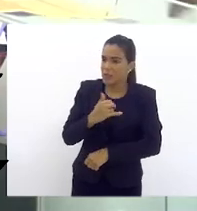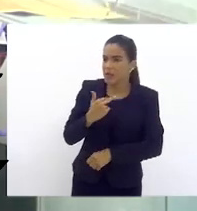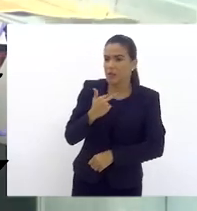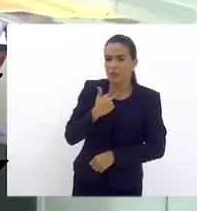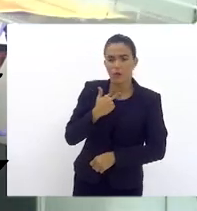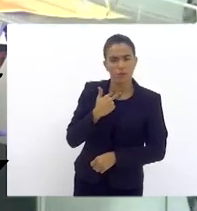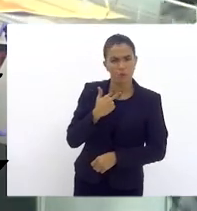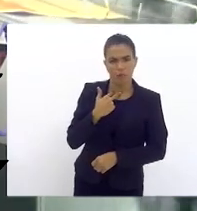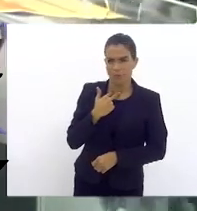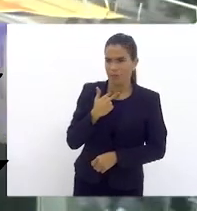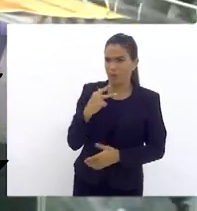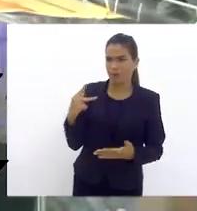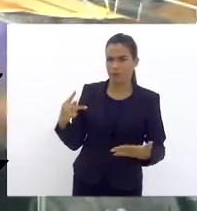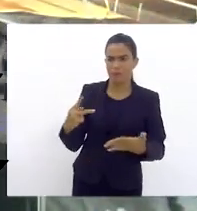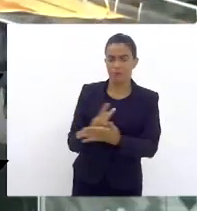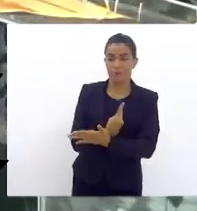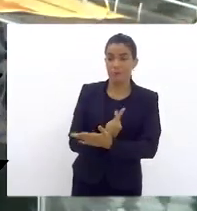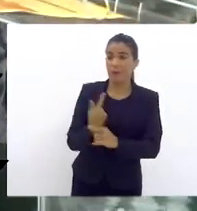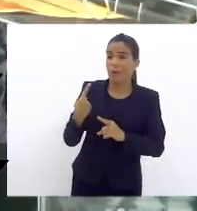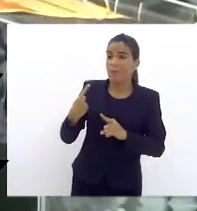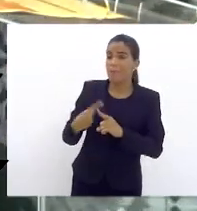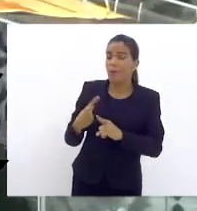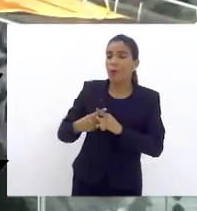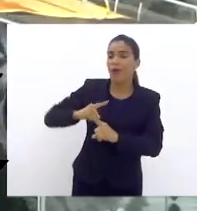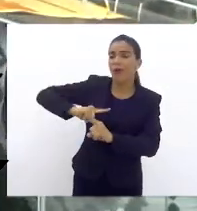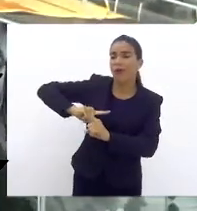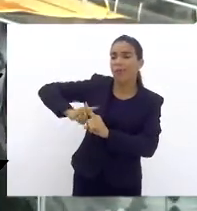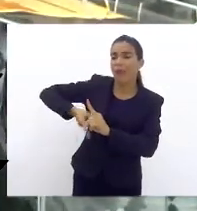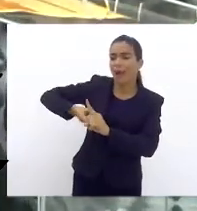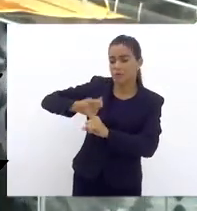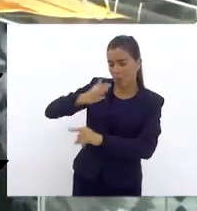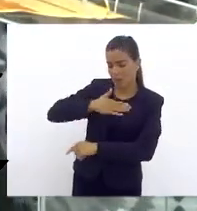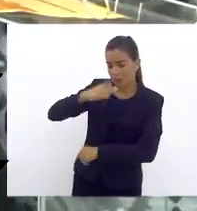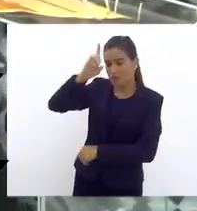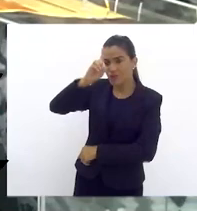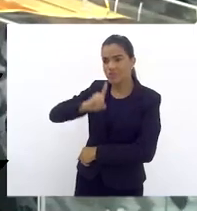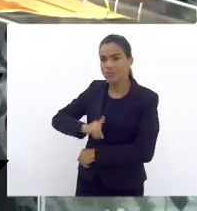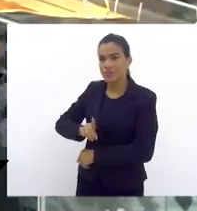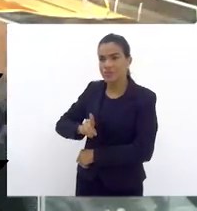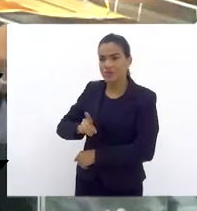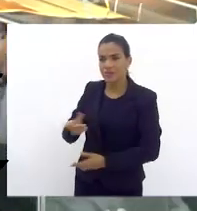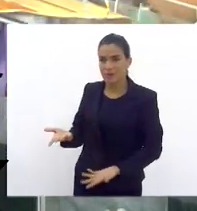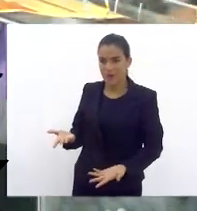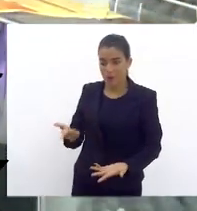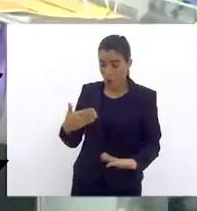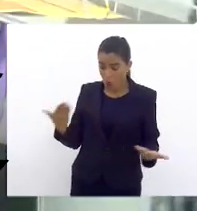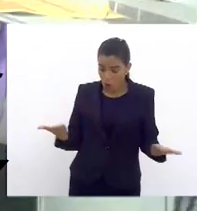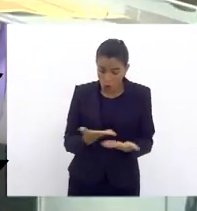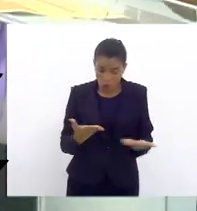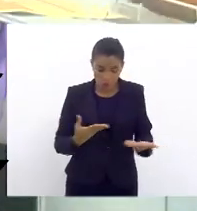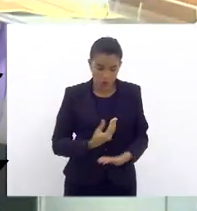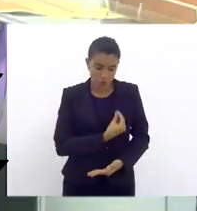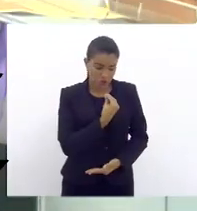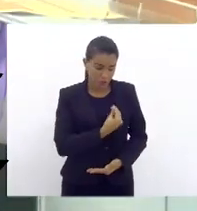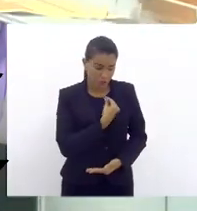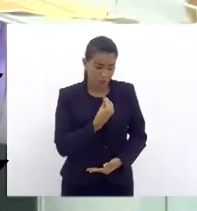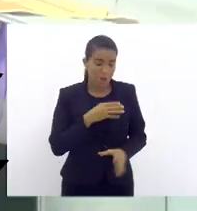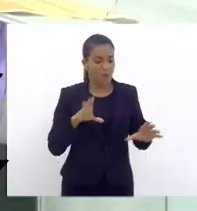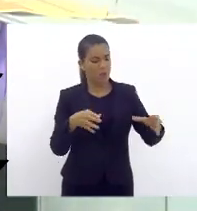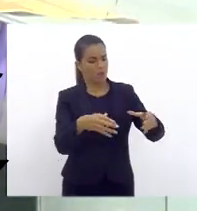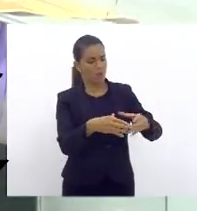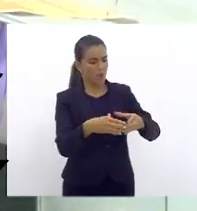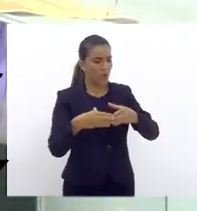ocorrer dessa forma porque é A negação de direitos e hoje nós estamos aqui tanto pelo coletivo de